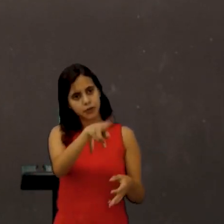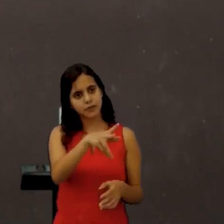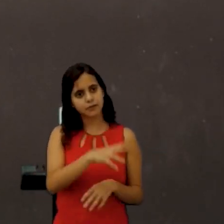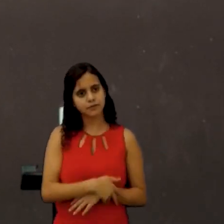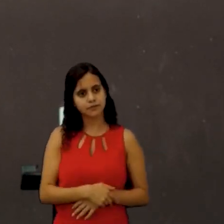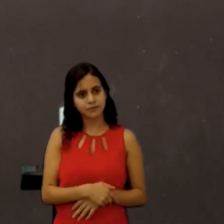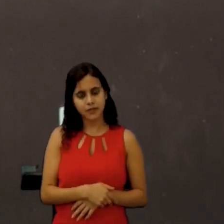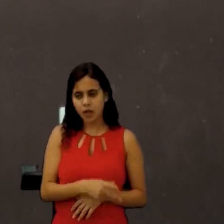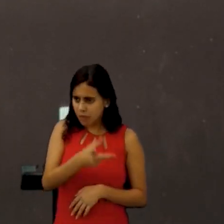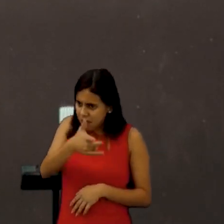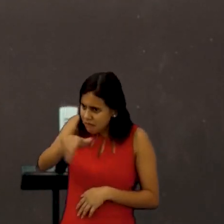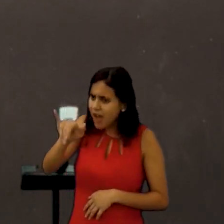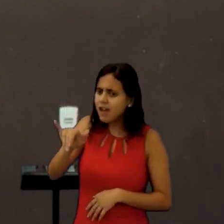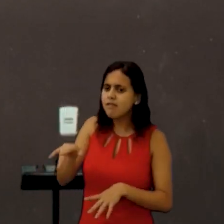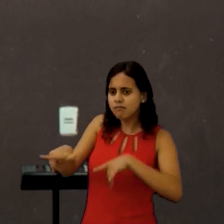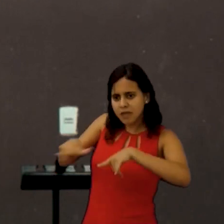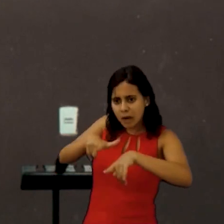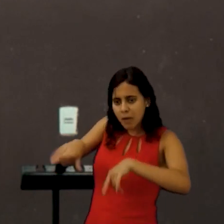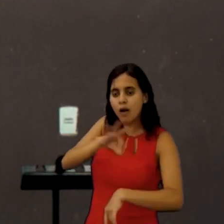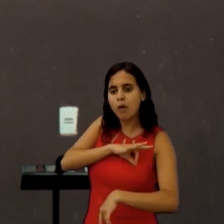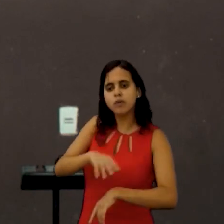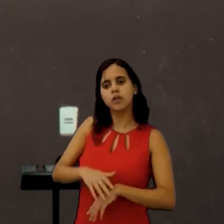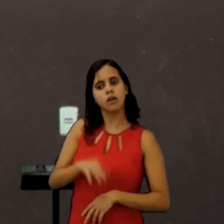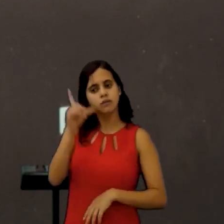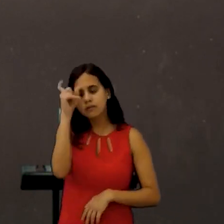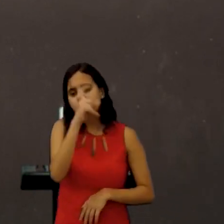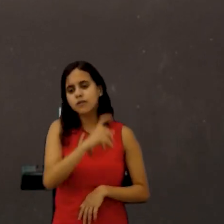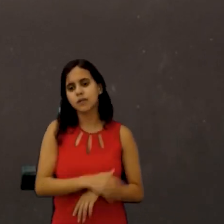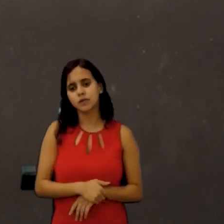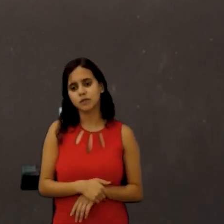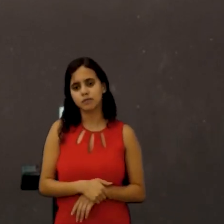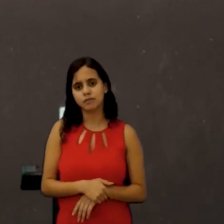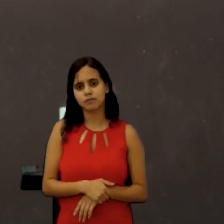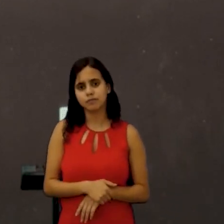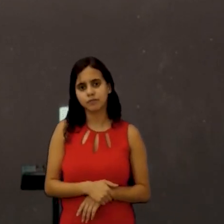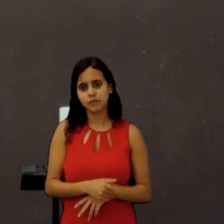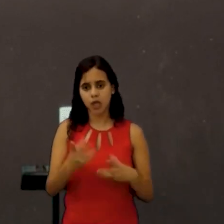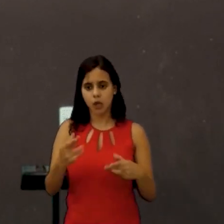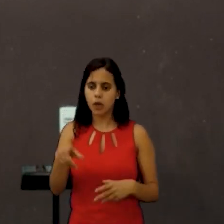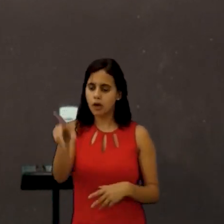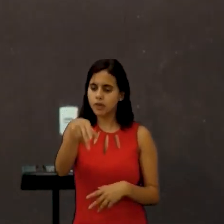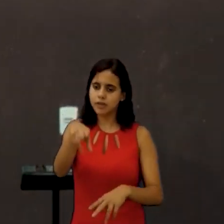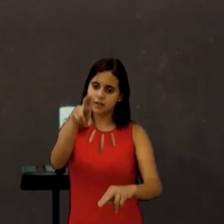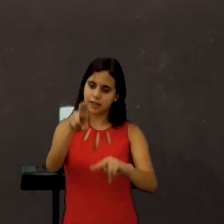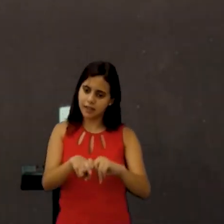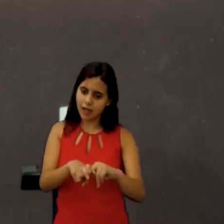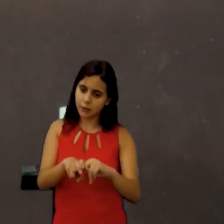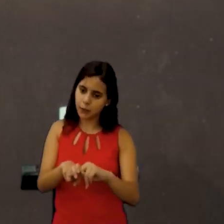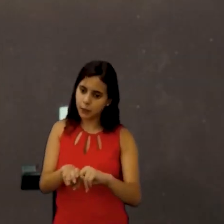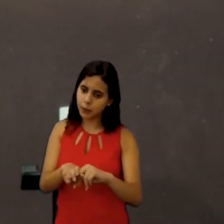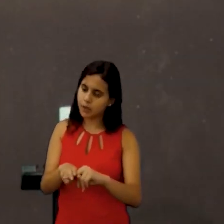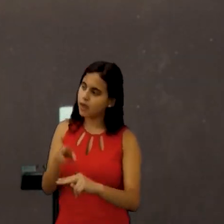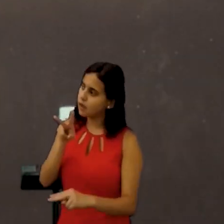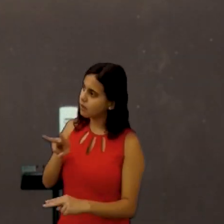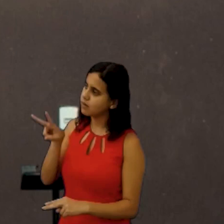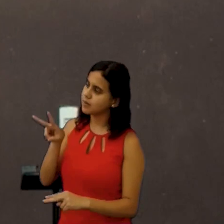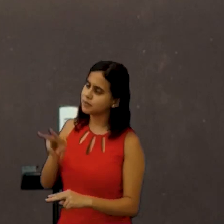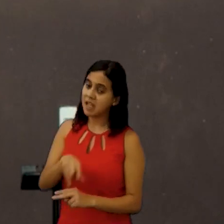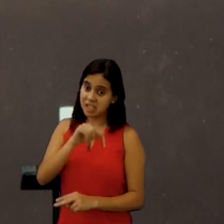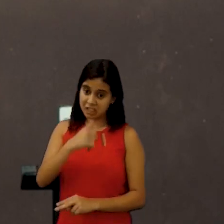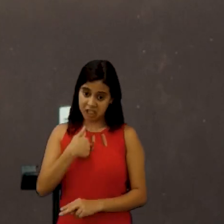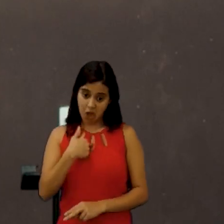isso. Vai para lá para tu ver. É a mesma coisa do cabo estar aí sentado e dizer, pastor, se eu fosse pastor eu faria diferente. Vem para cá,